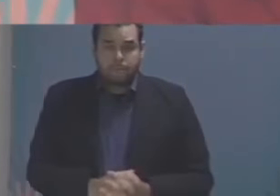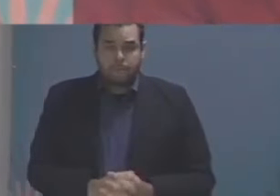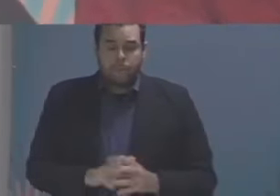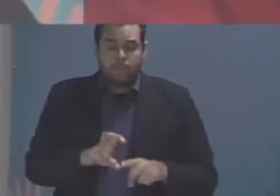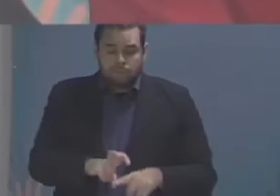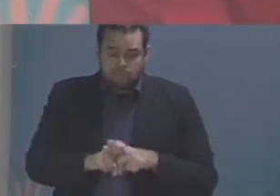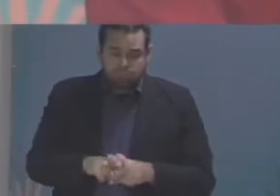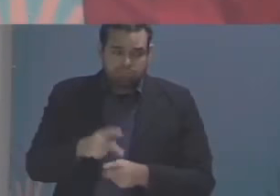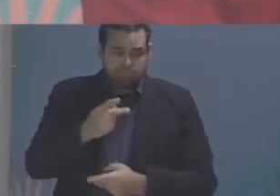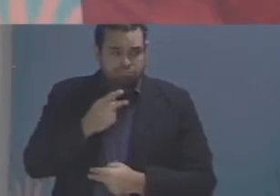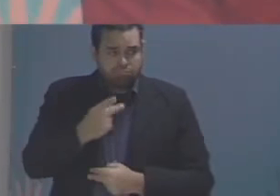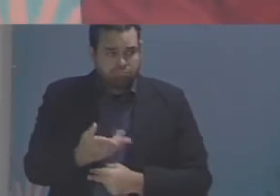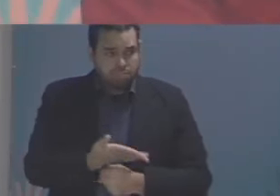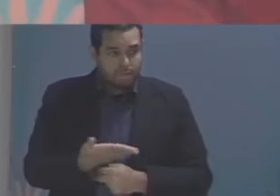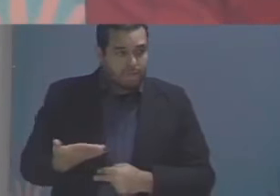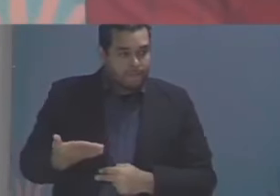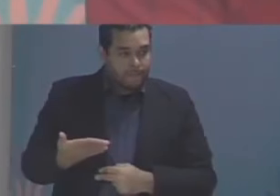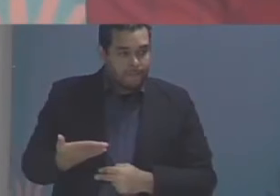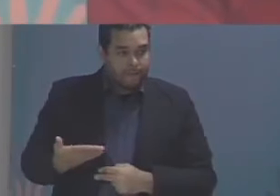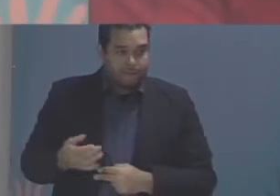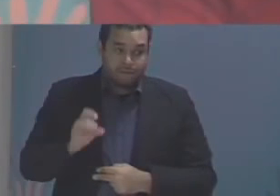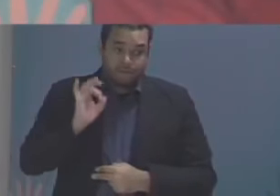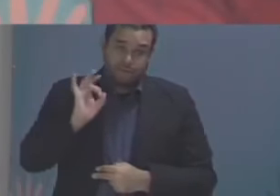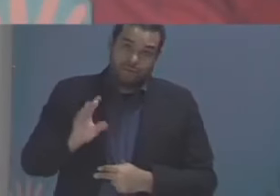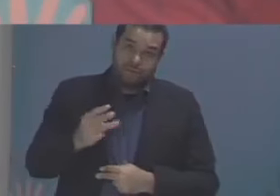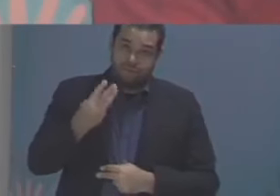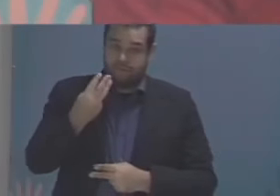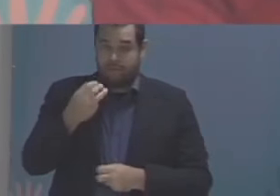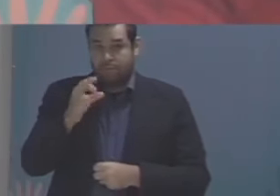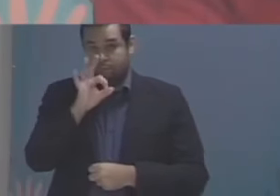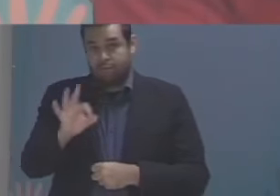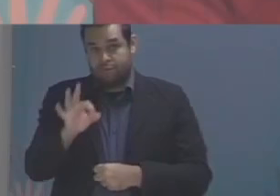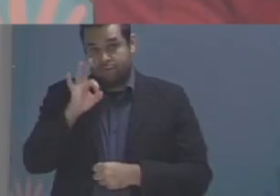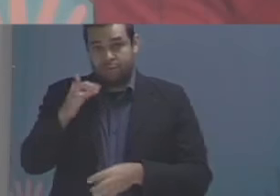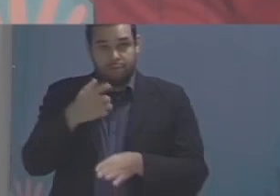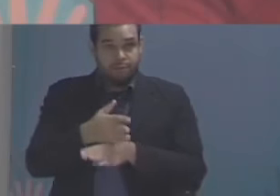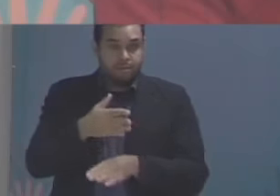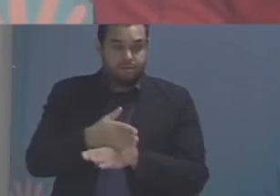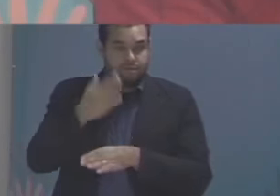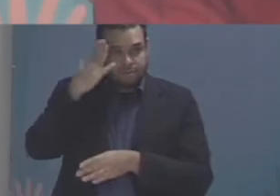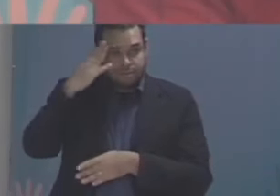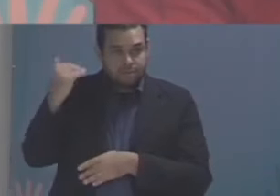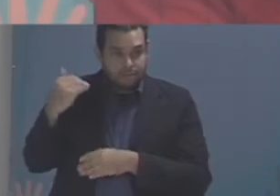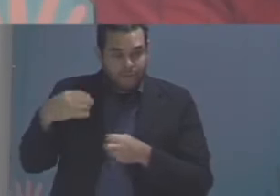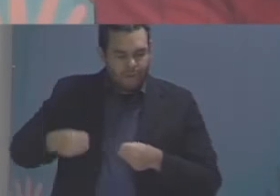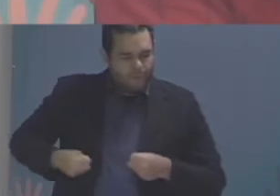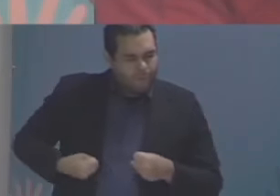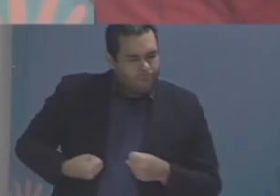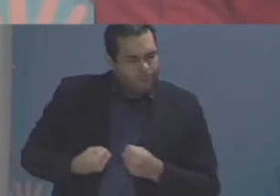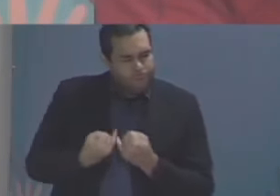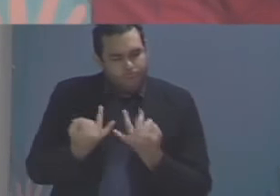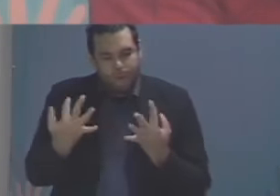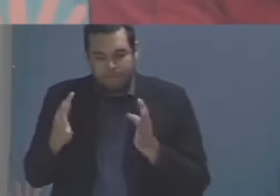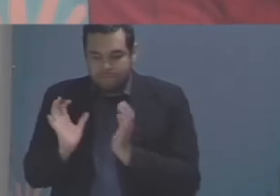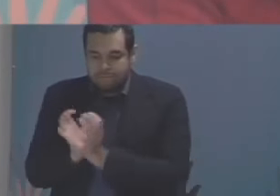Queria dizer que quem diz que só 3% participa, por exemplo, não sabe a quantidade de